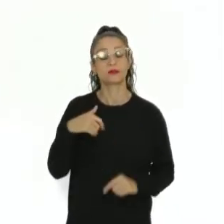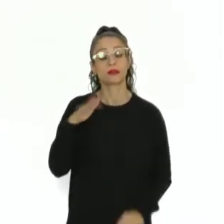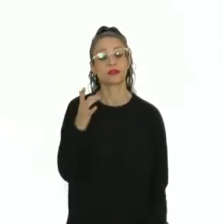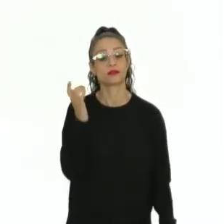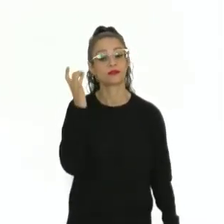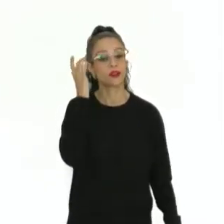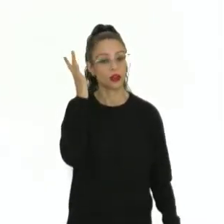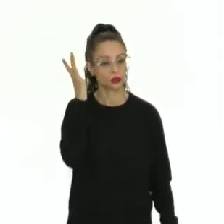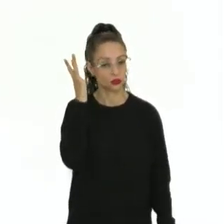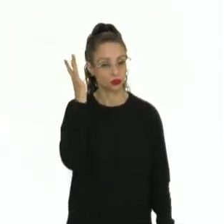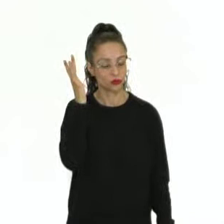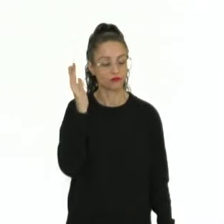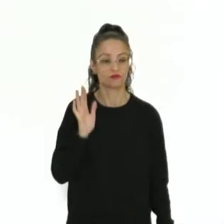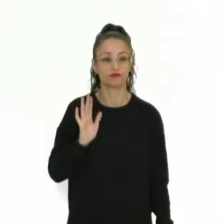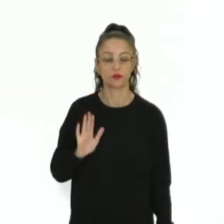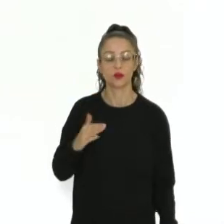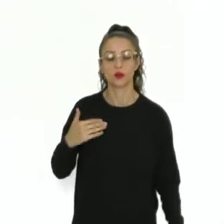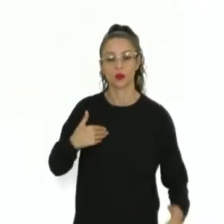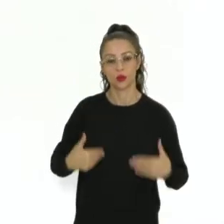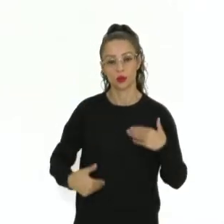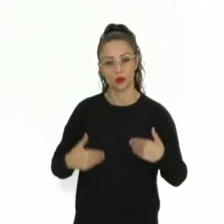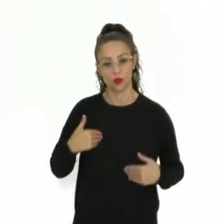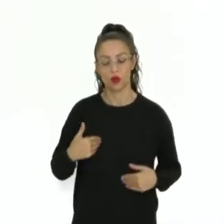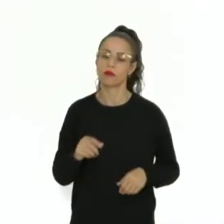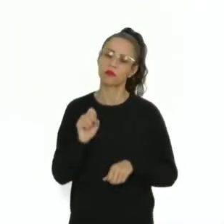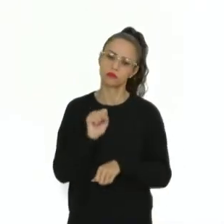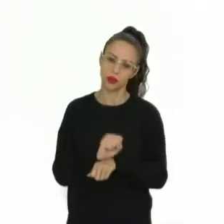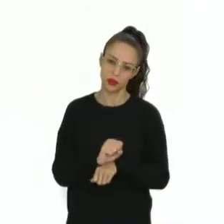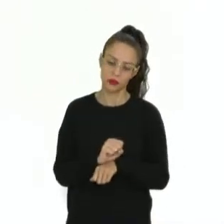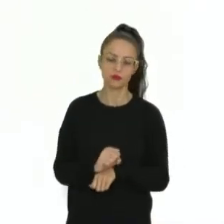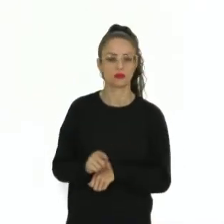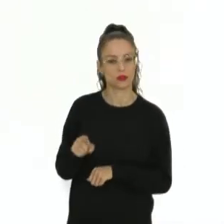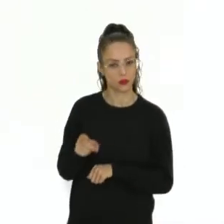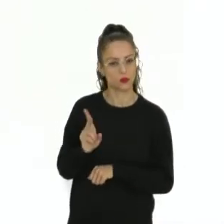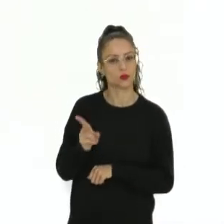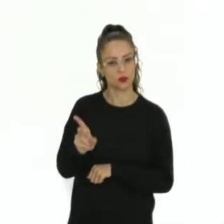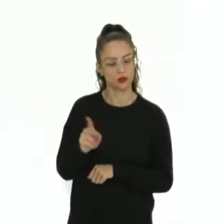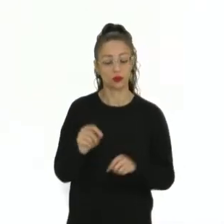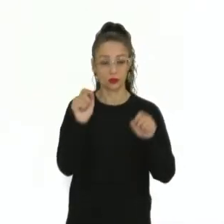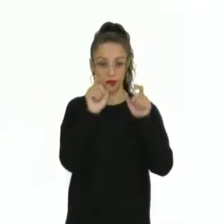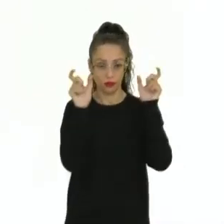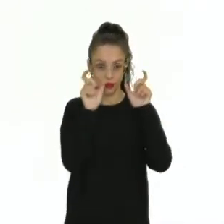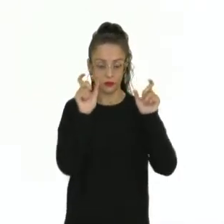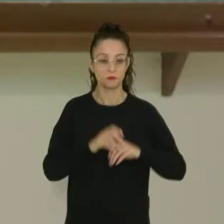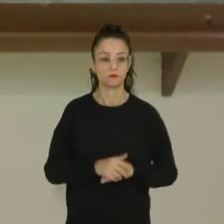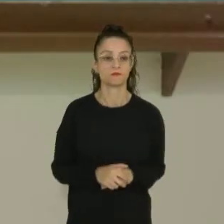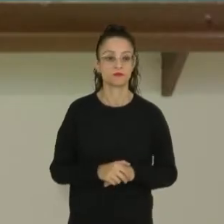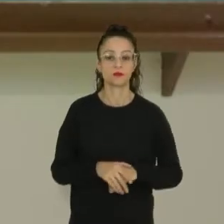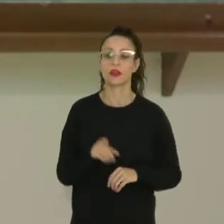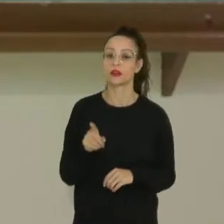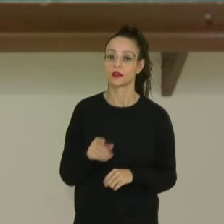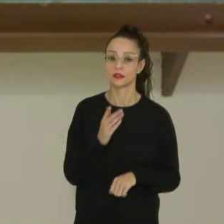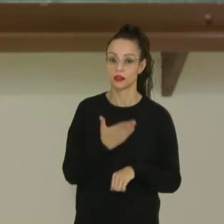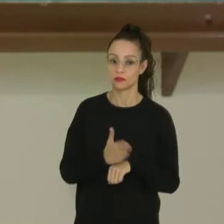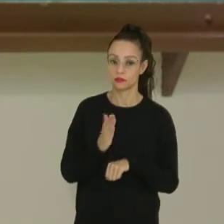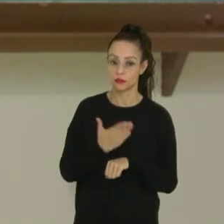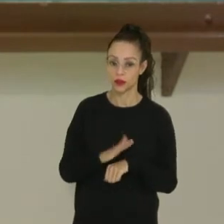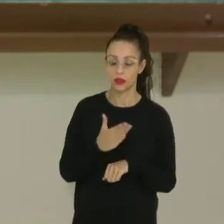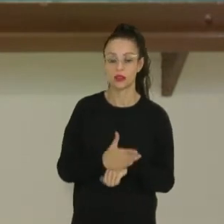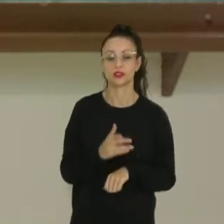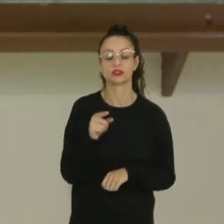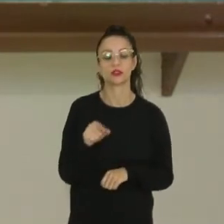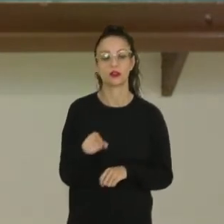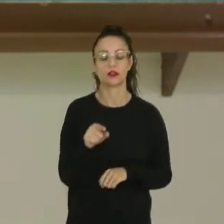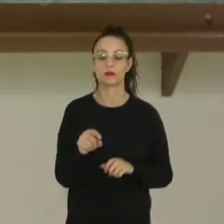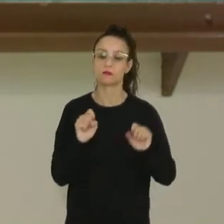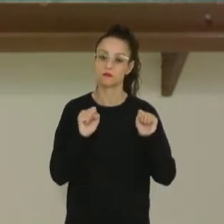fácil, né? Apesar de o corpo estar em repouso, ele continua em alerta. Então, esta prática, esta atividade, ela